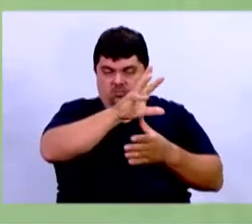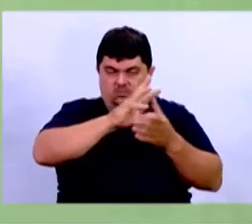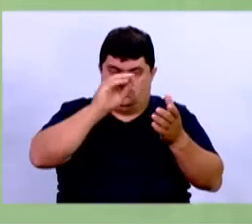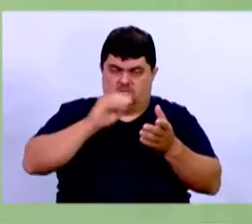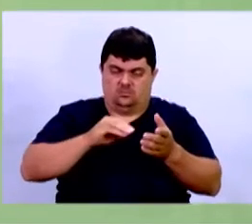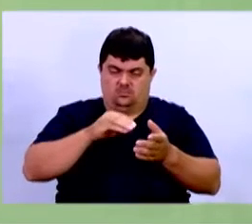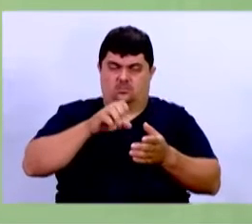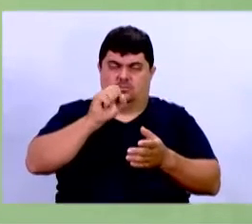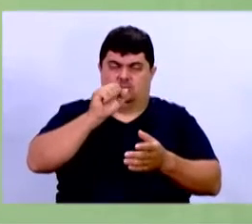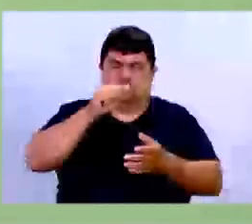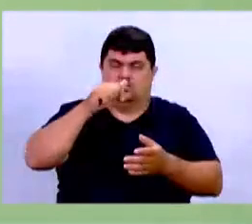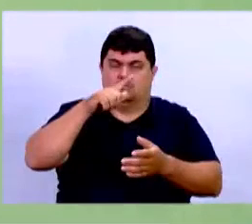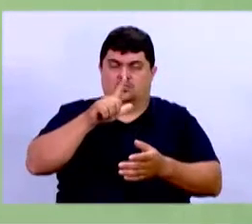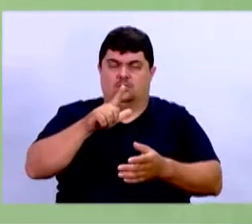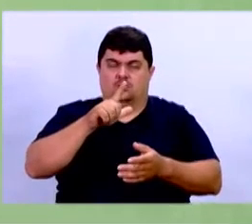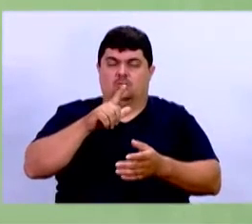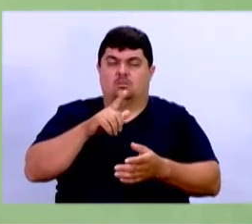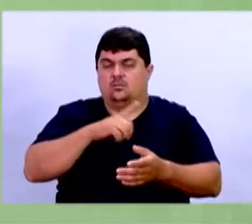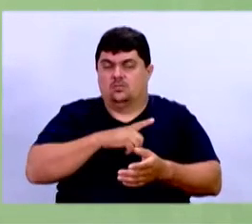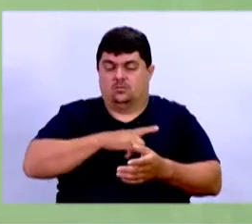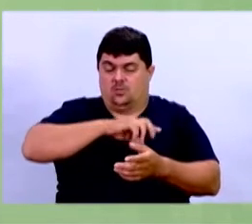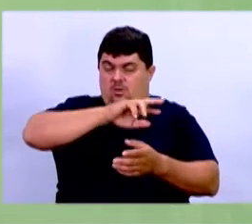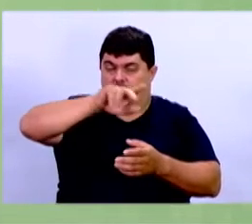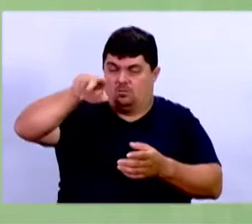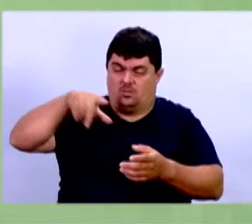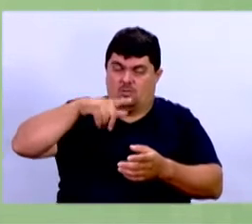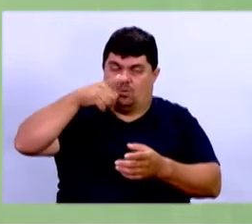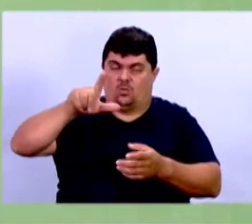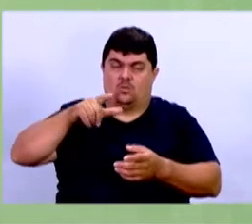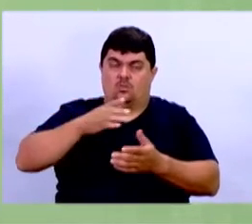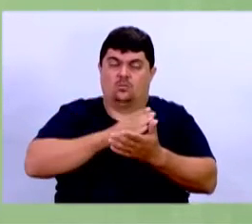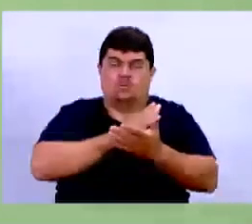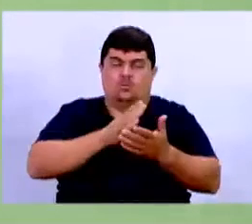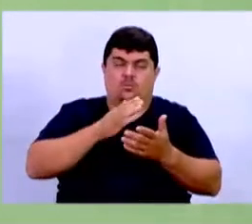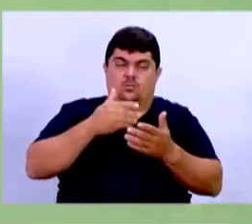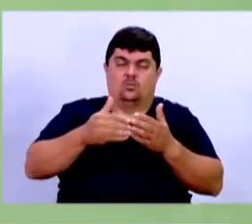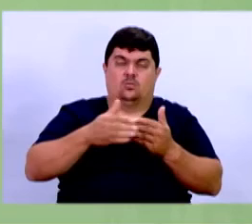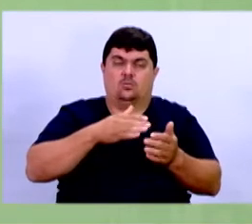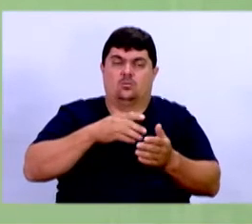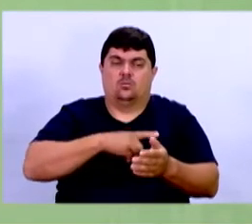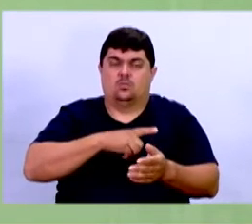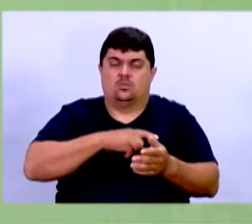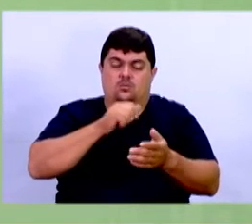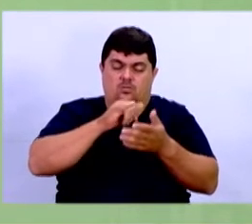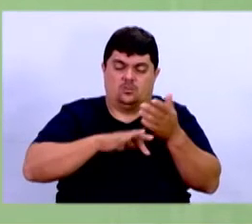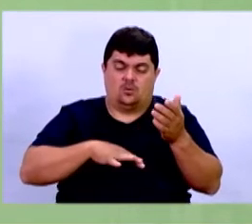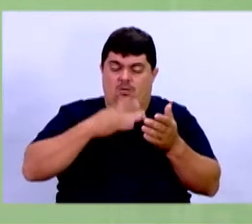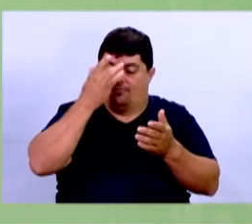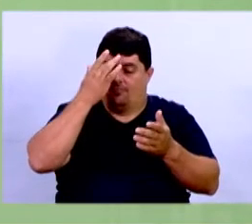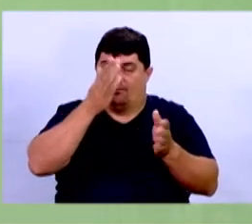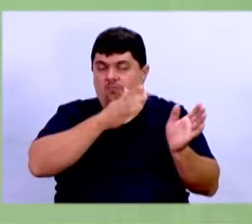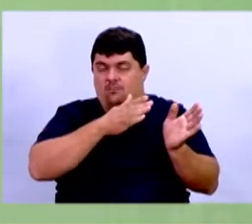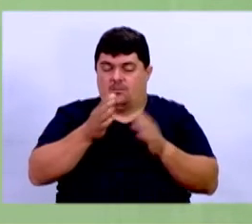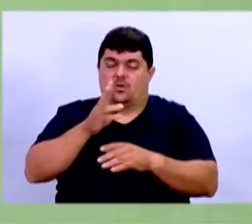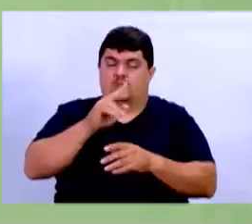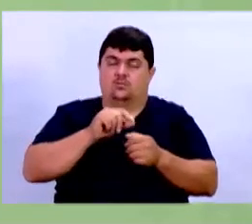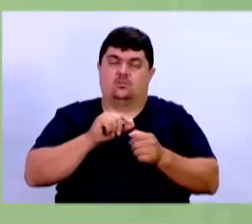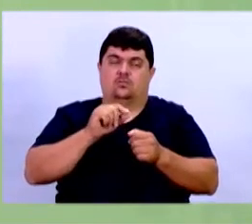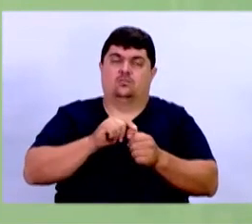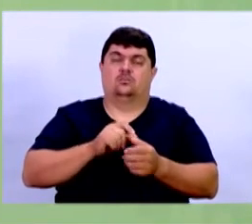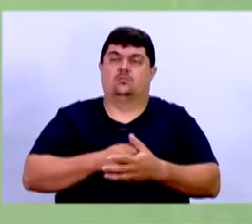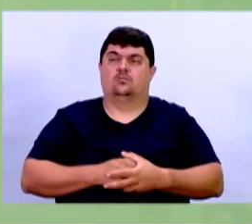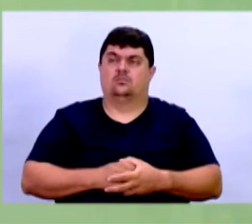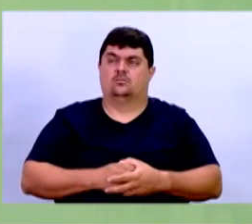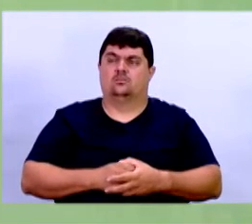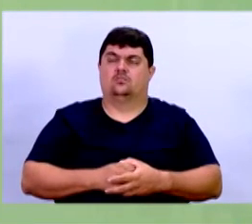que a gente já conheceu, seus subgrupos e alguns comandos, que seguindo passo a passo da apostila vai ser muito fácil de executar, e